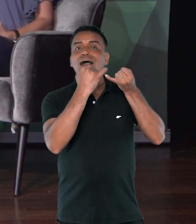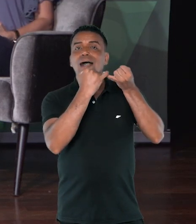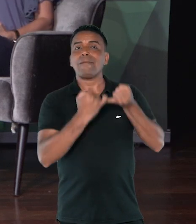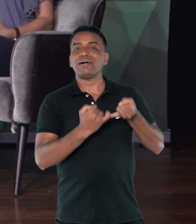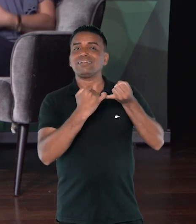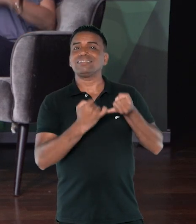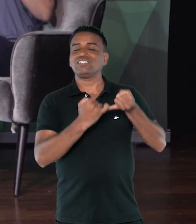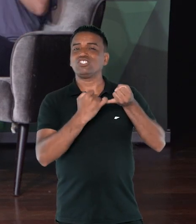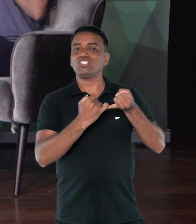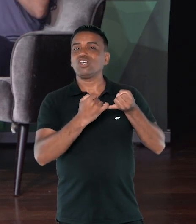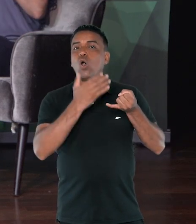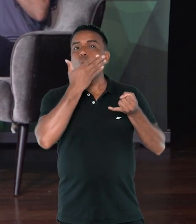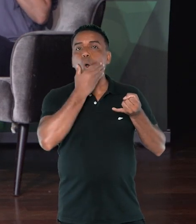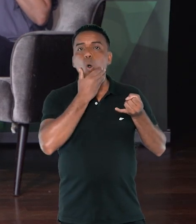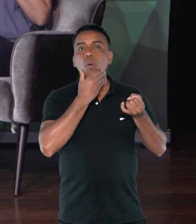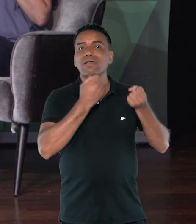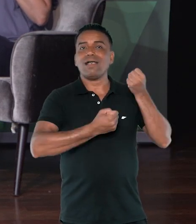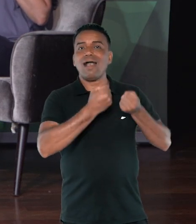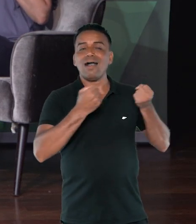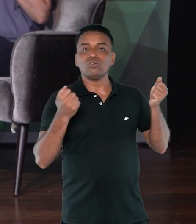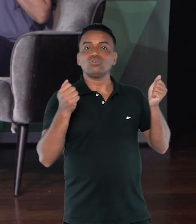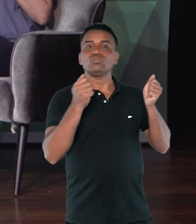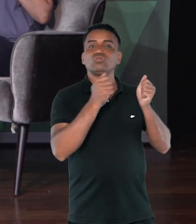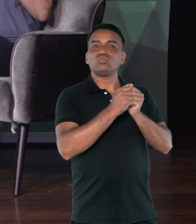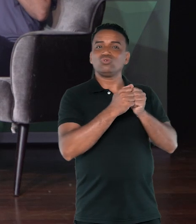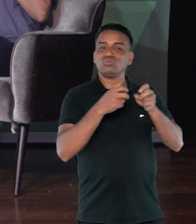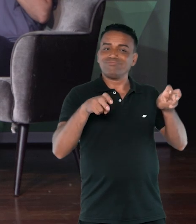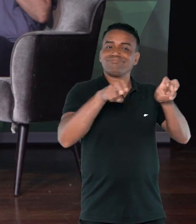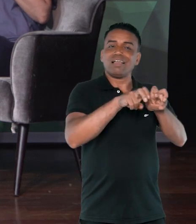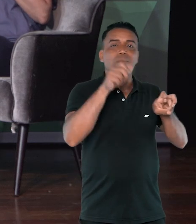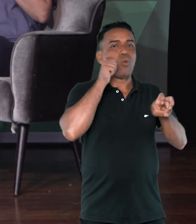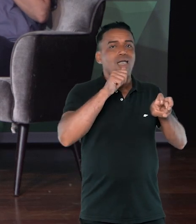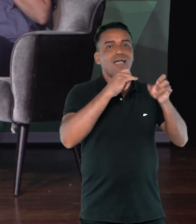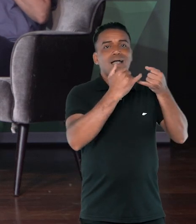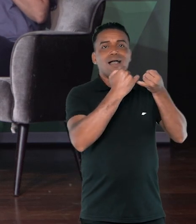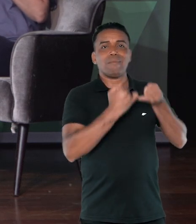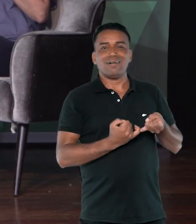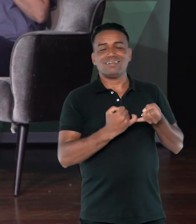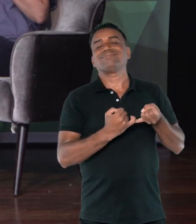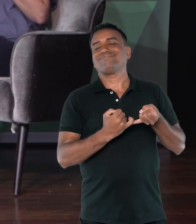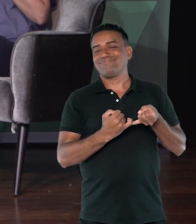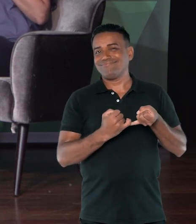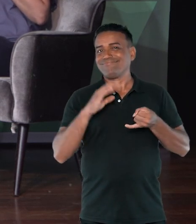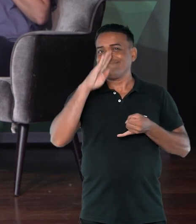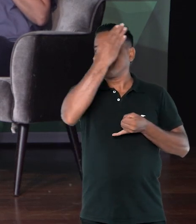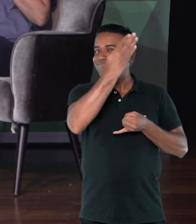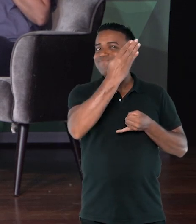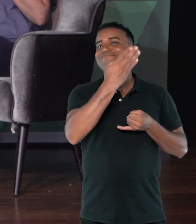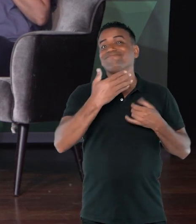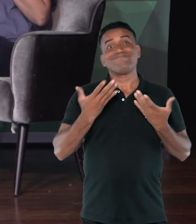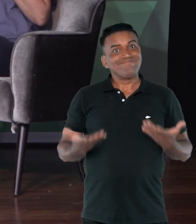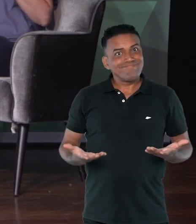no carro, achando primeiro que "eu te amo" era para ela, foi... Ai, gente, é muito doído, são muitas feridas, né?